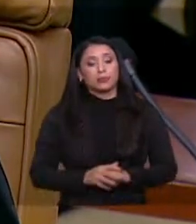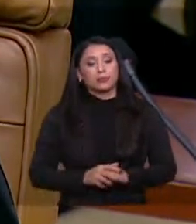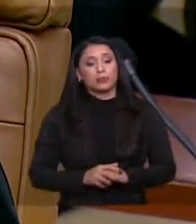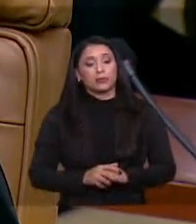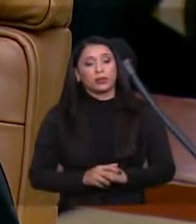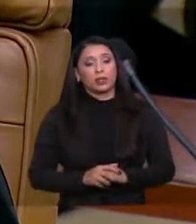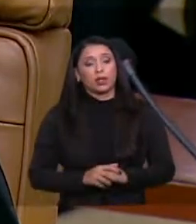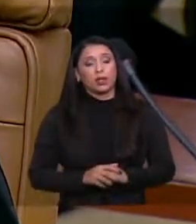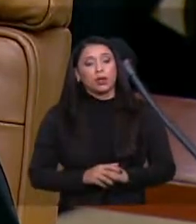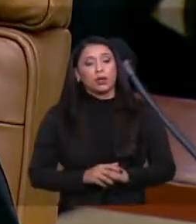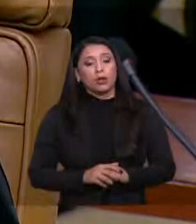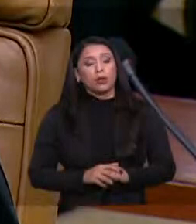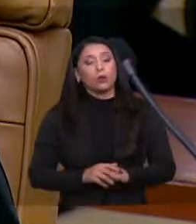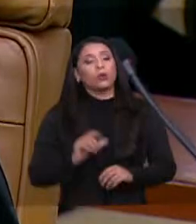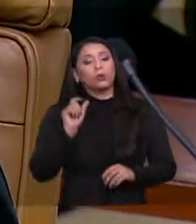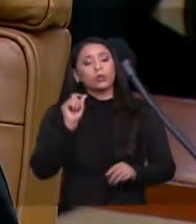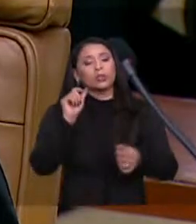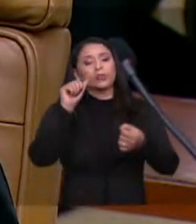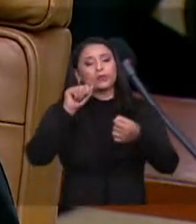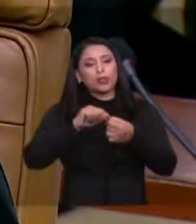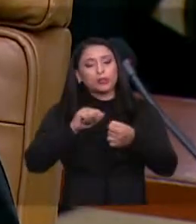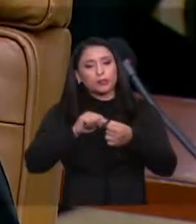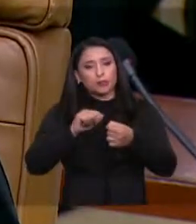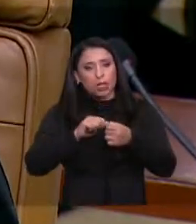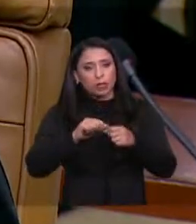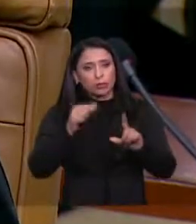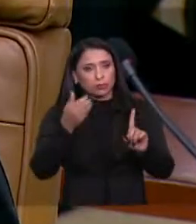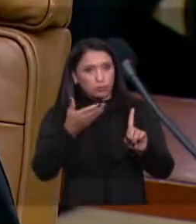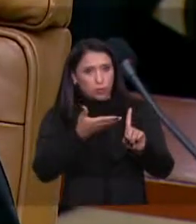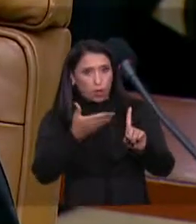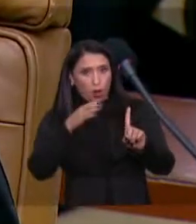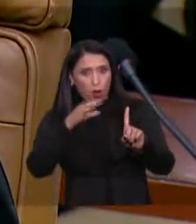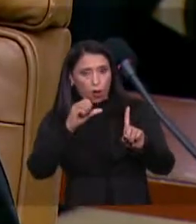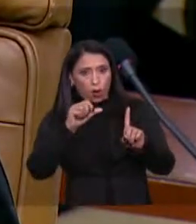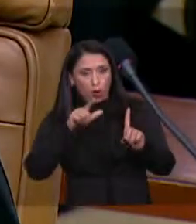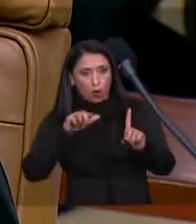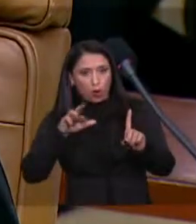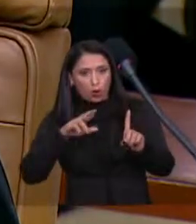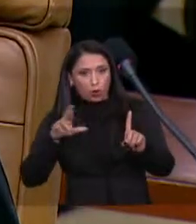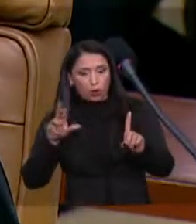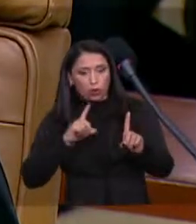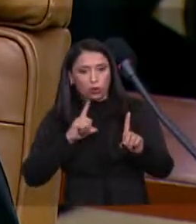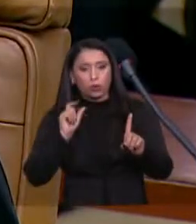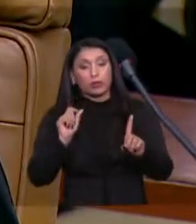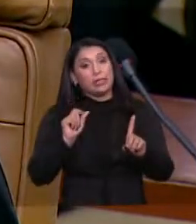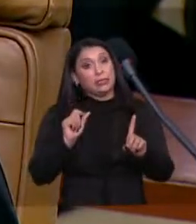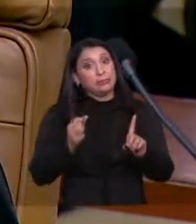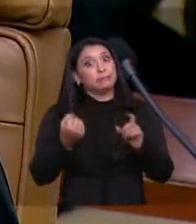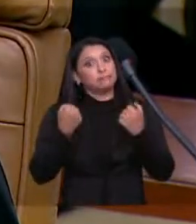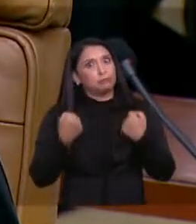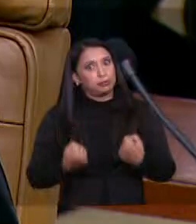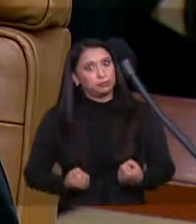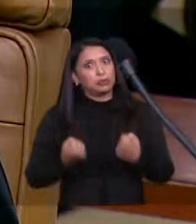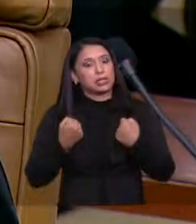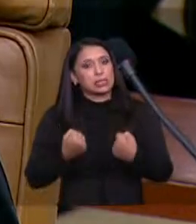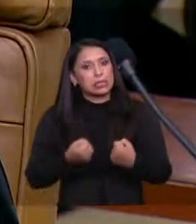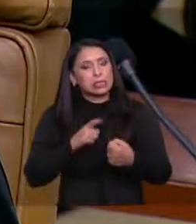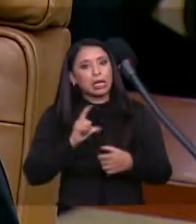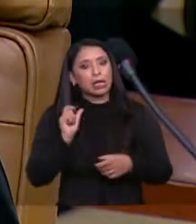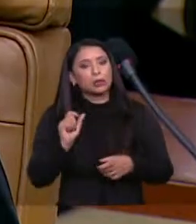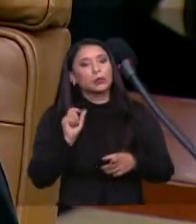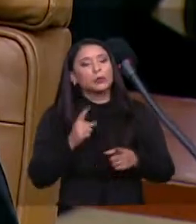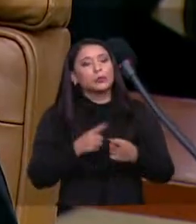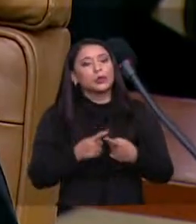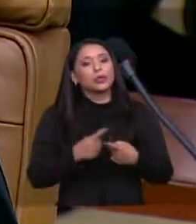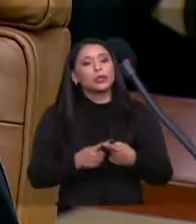recai sobre sua conduta ou seja conduta de Fernando Afonso Collor de Melo é particularmente intenso na medida que se